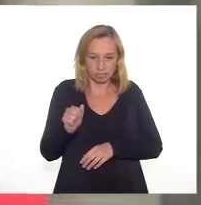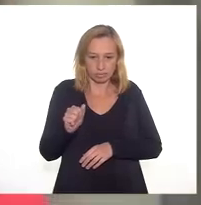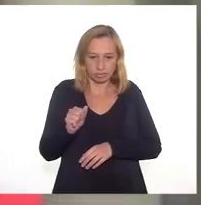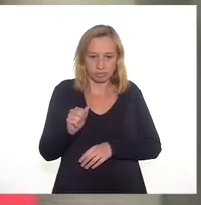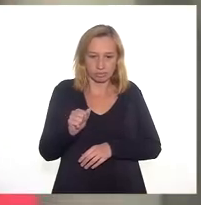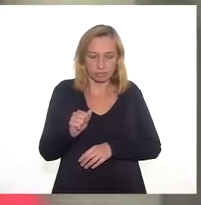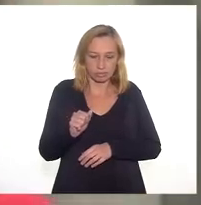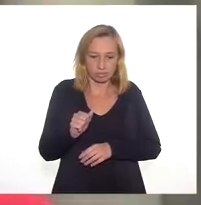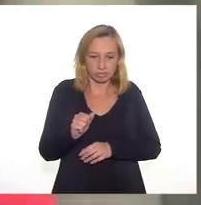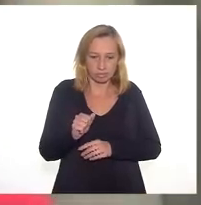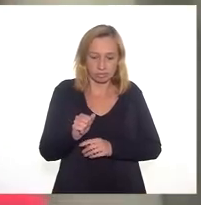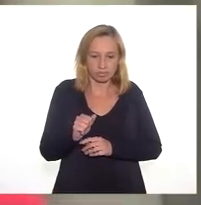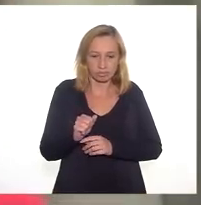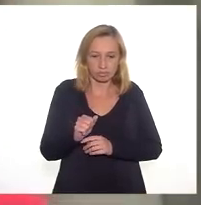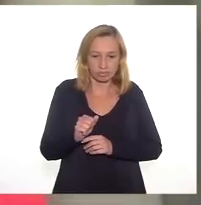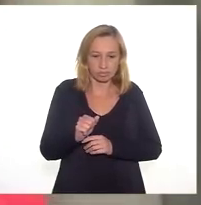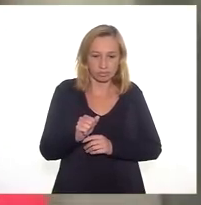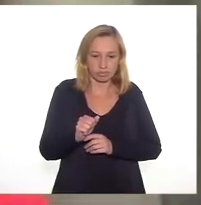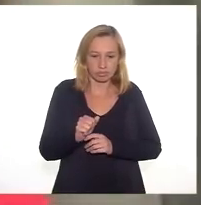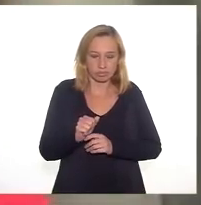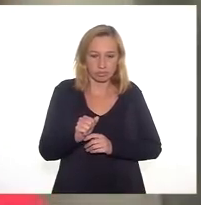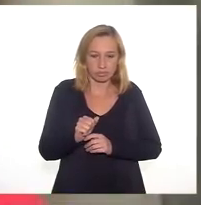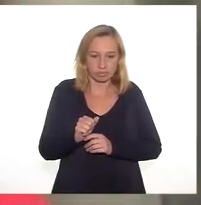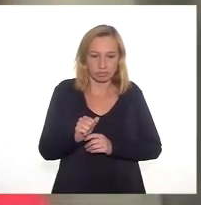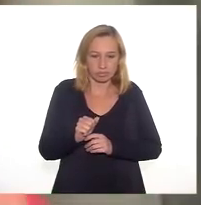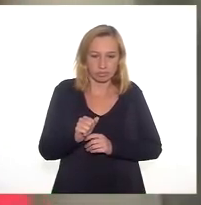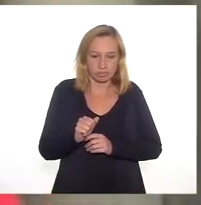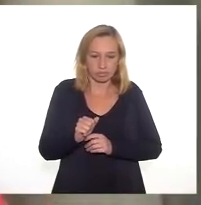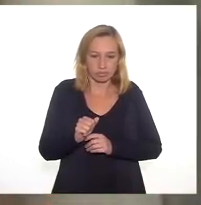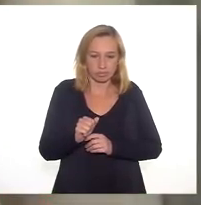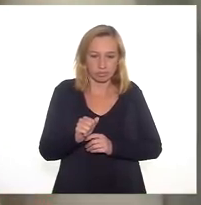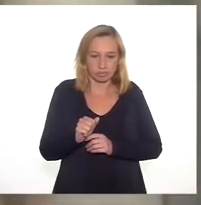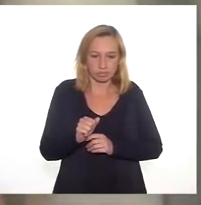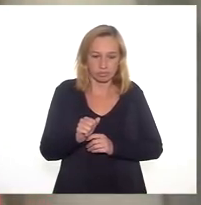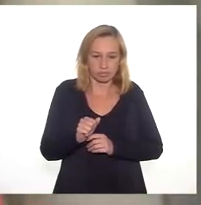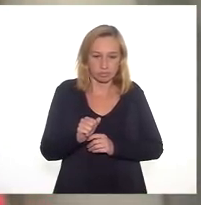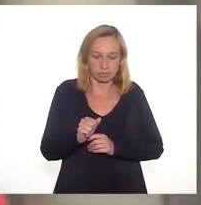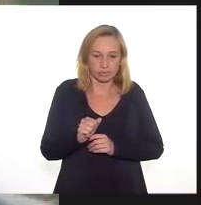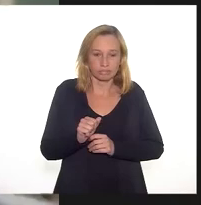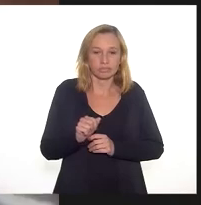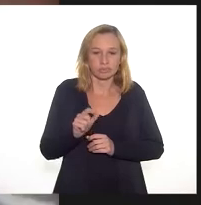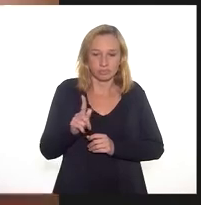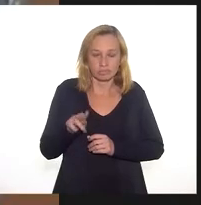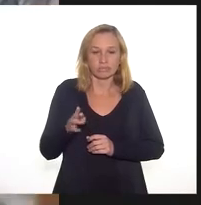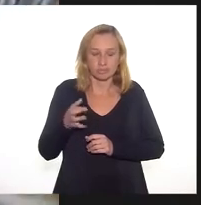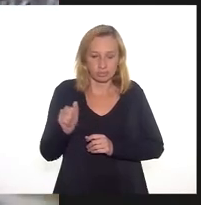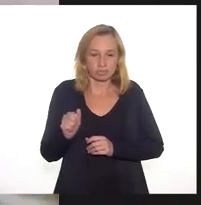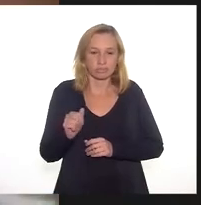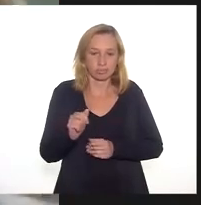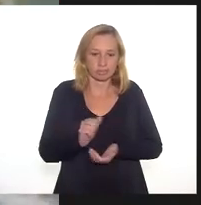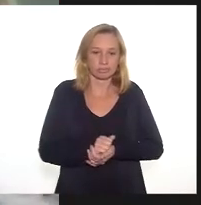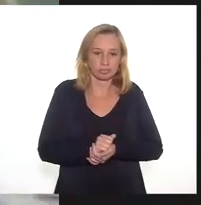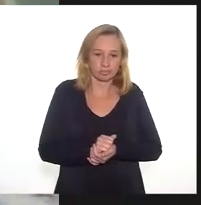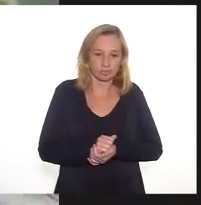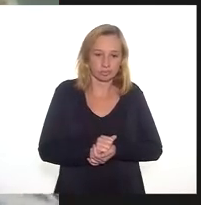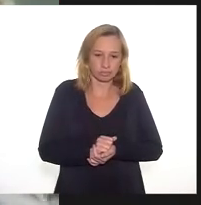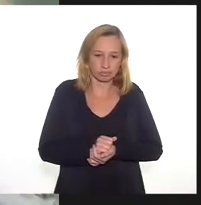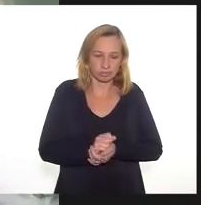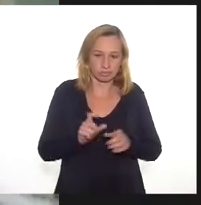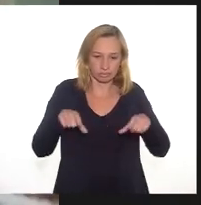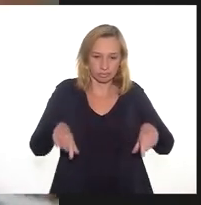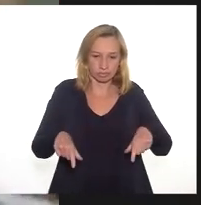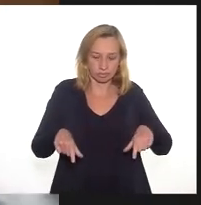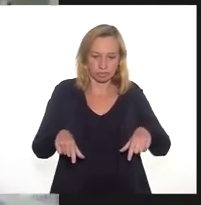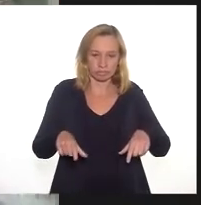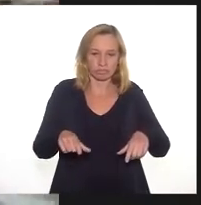Então tem que ter grama. Porque tem o Tênis Society, se fosse de terra, tinha que ser o Society. Não, é de grama. Eu mantenho uma pessoa que de... toma conta,